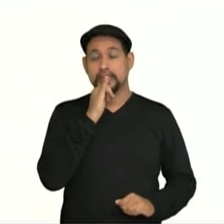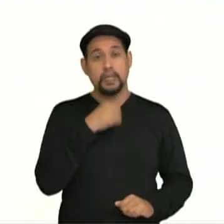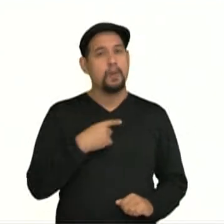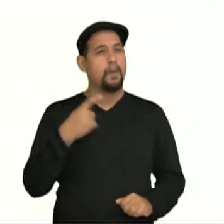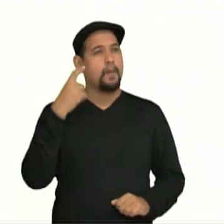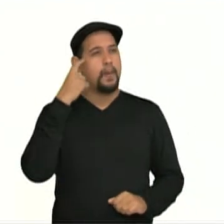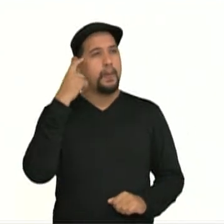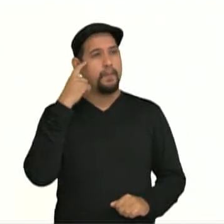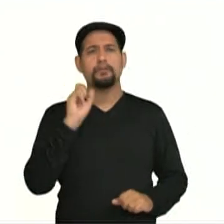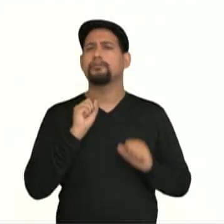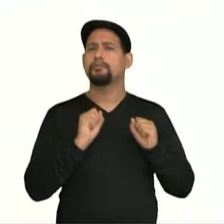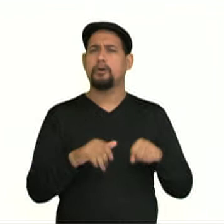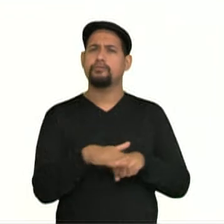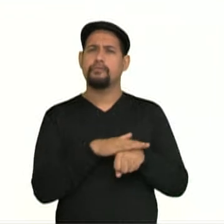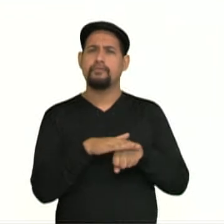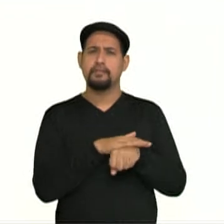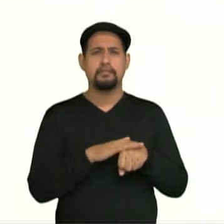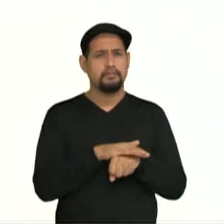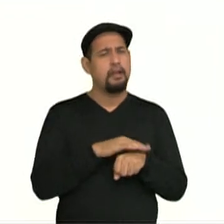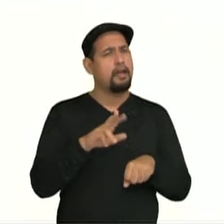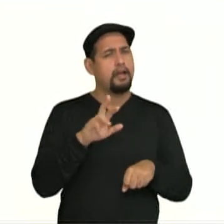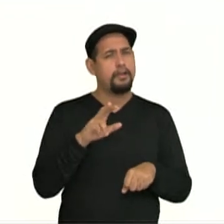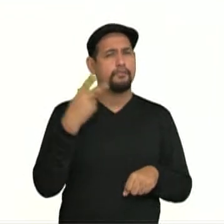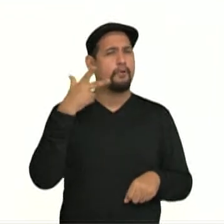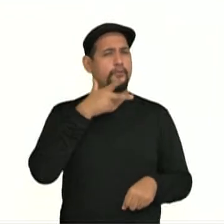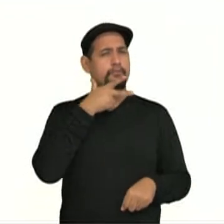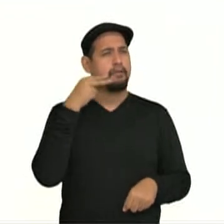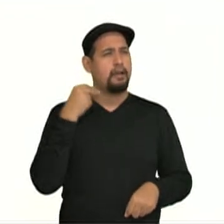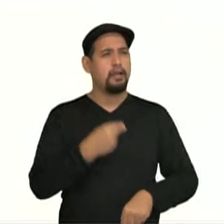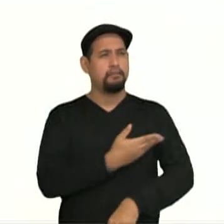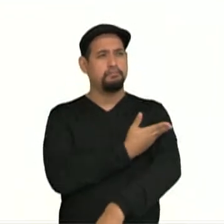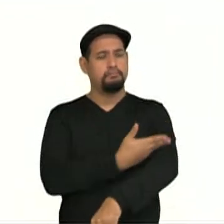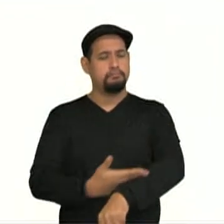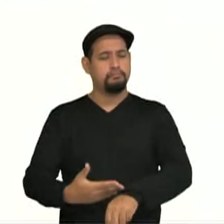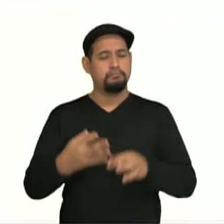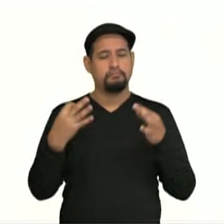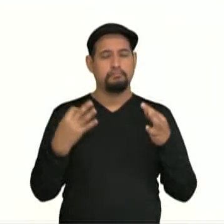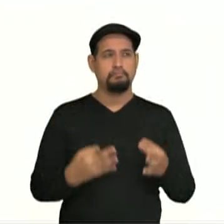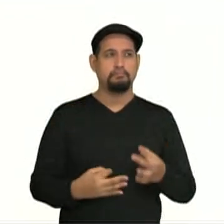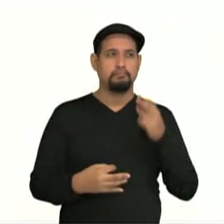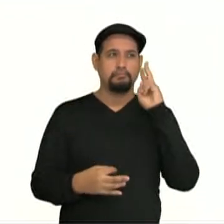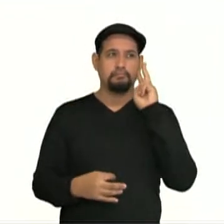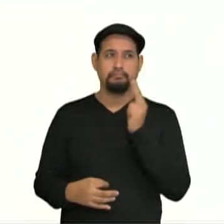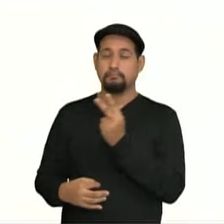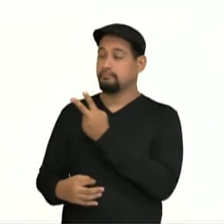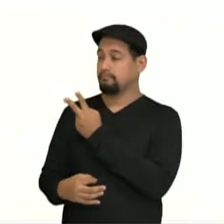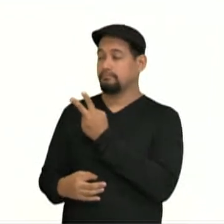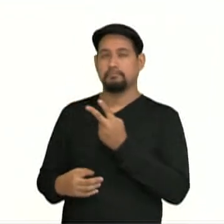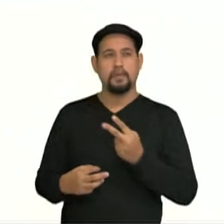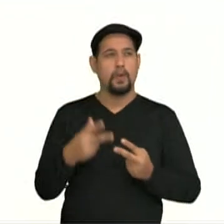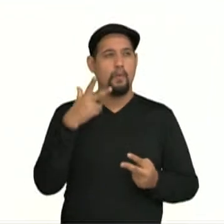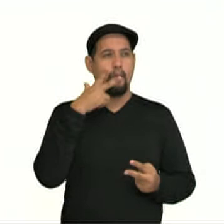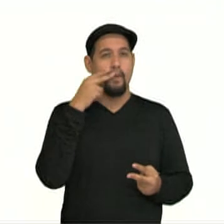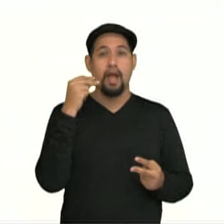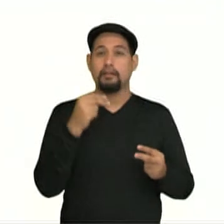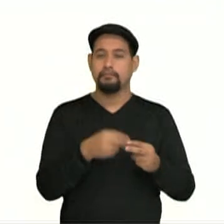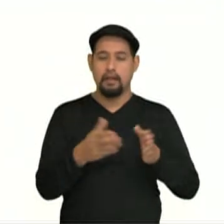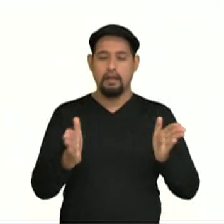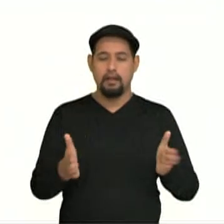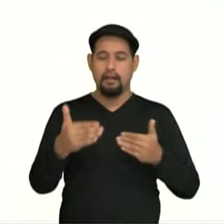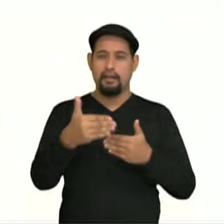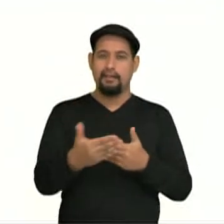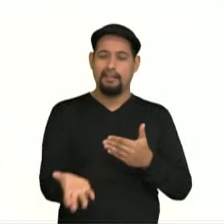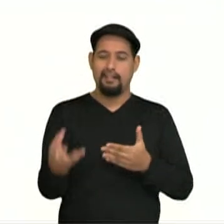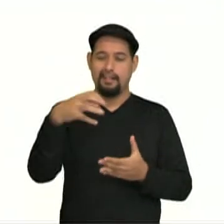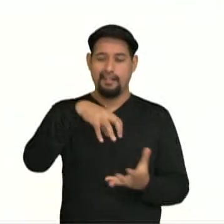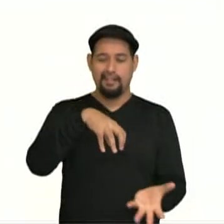podíamos discutir isto como gatos civilizados. Observem que o Garfield está sendo embalado para um determinado